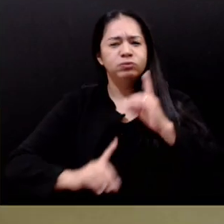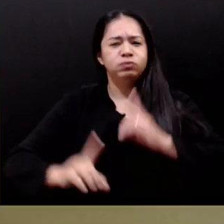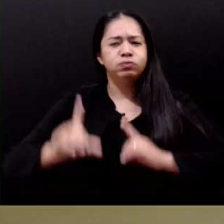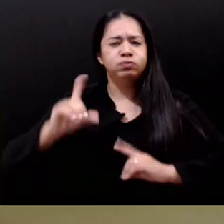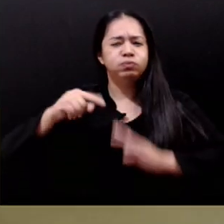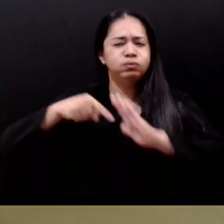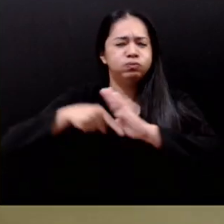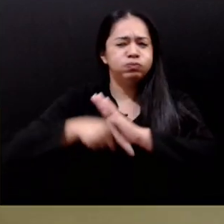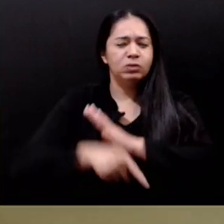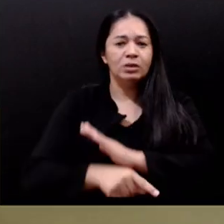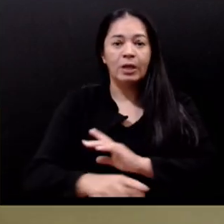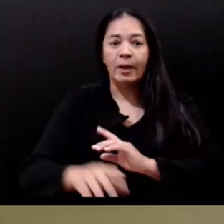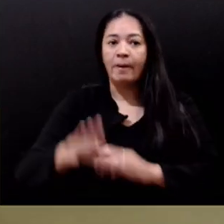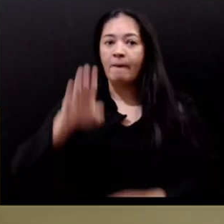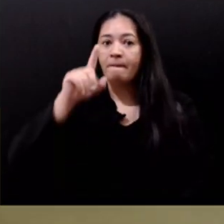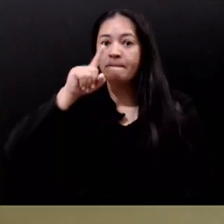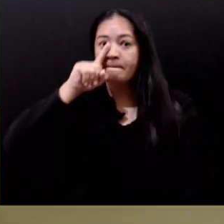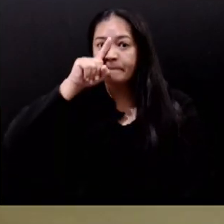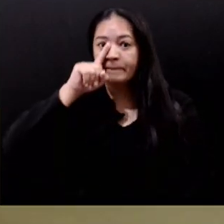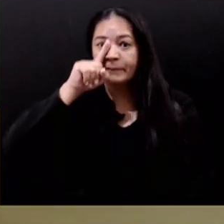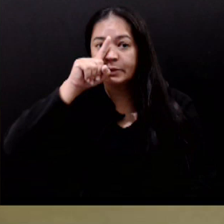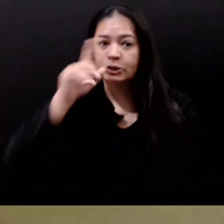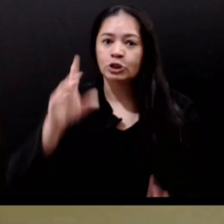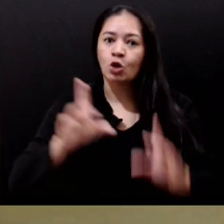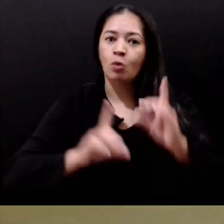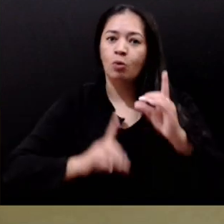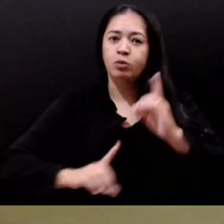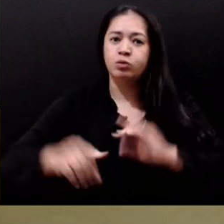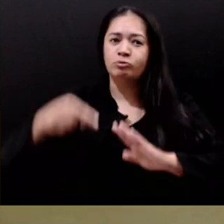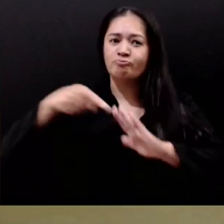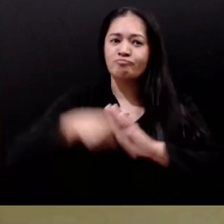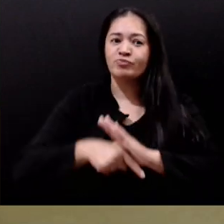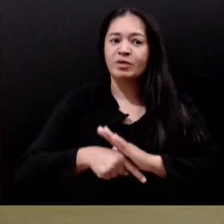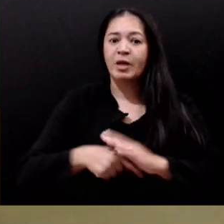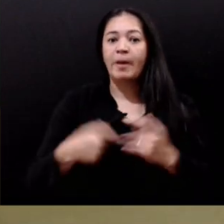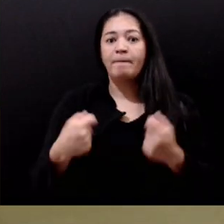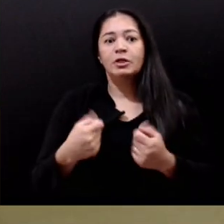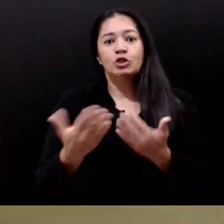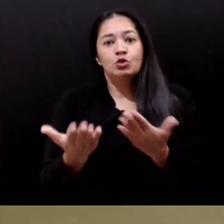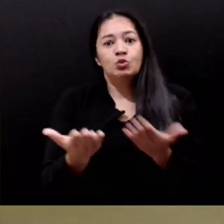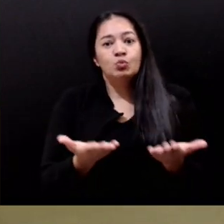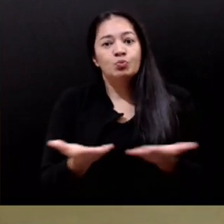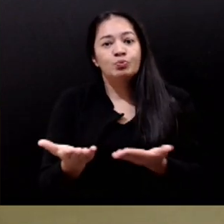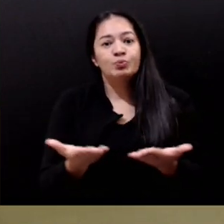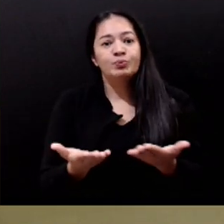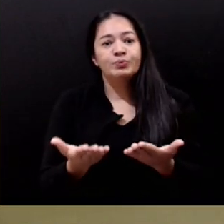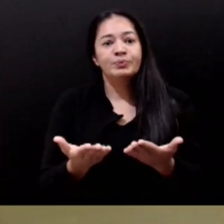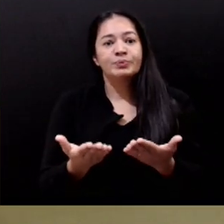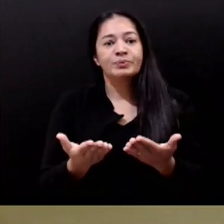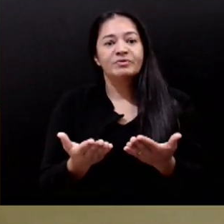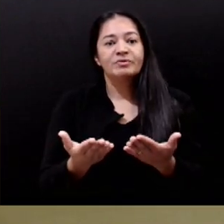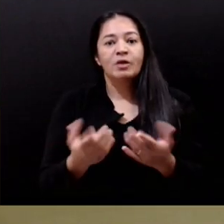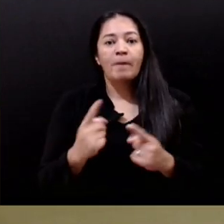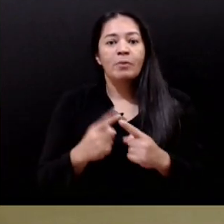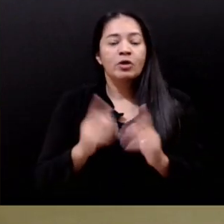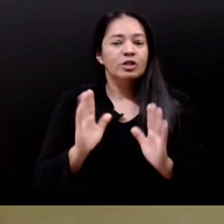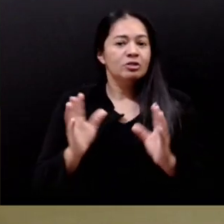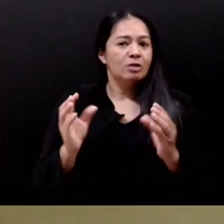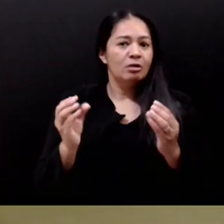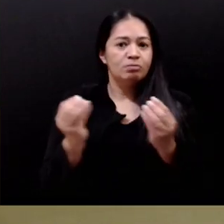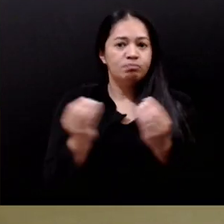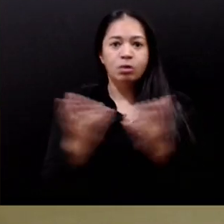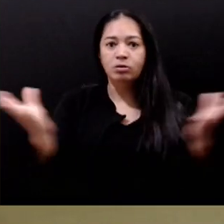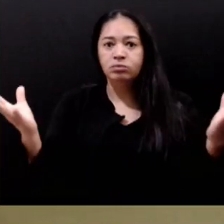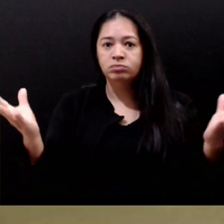Perigosíssimo. Depressão profunda que vai exigir um tratamento depois que a bomba já estourou, Exato. e aí fica mais